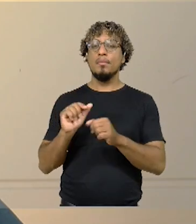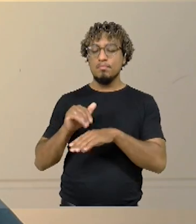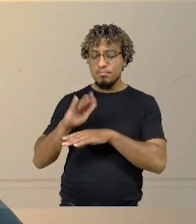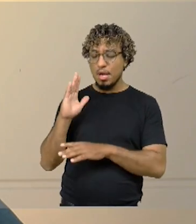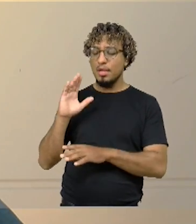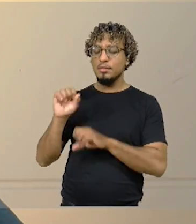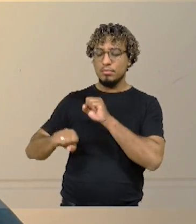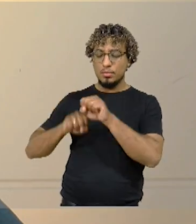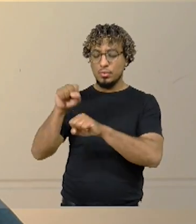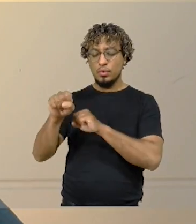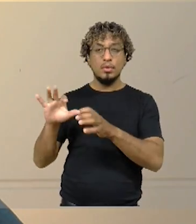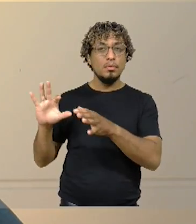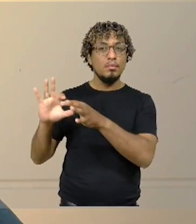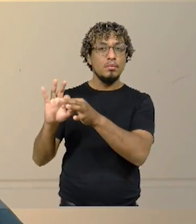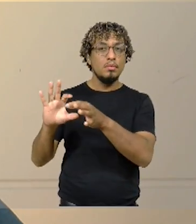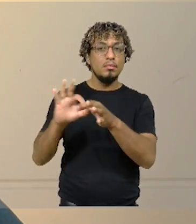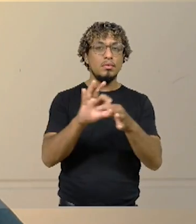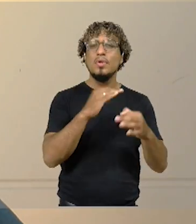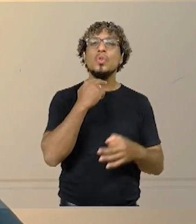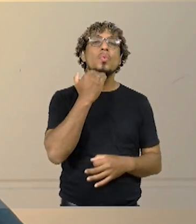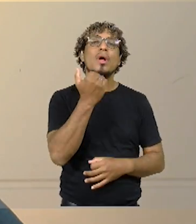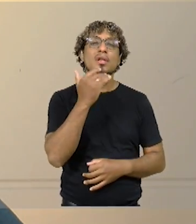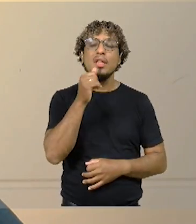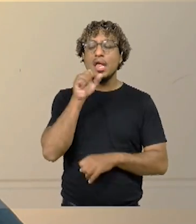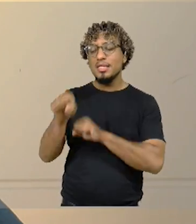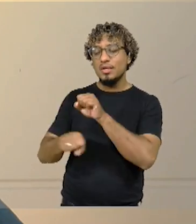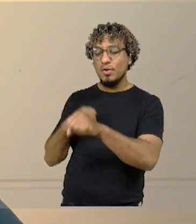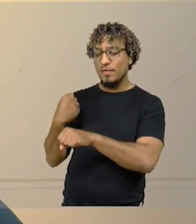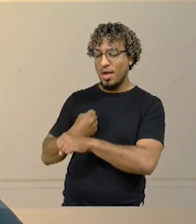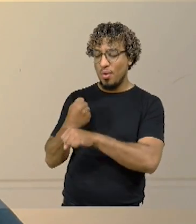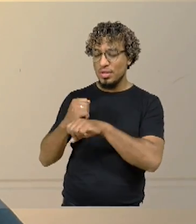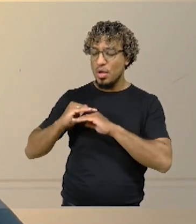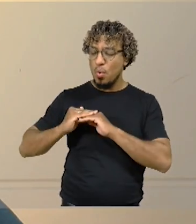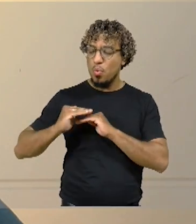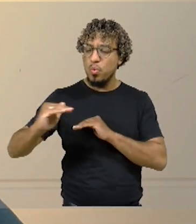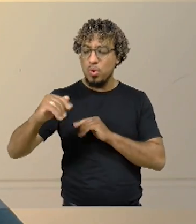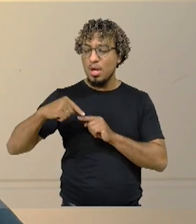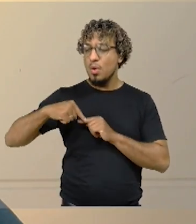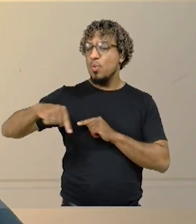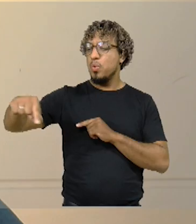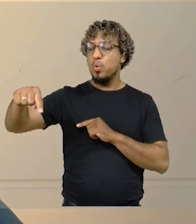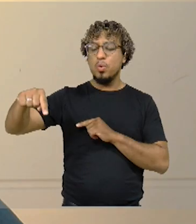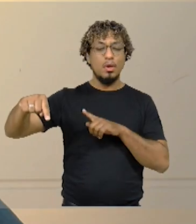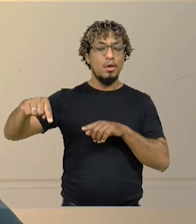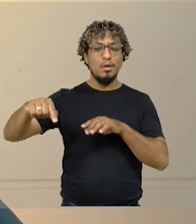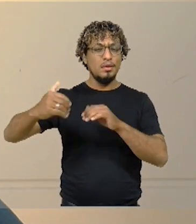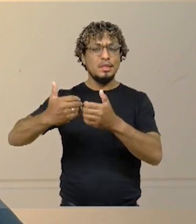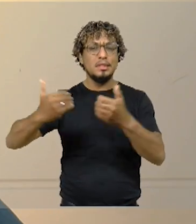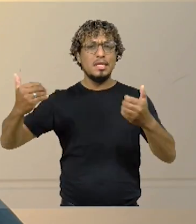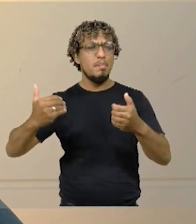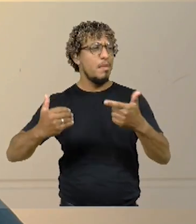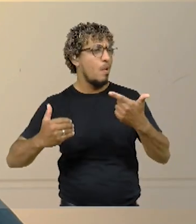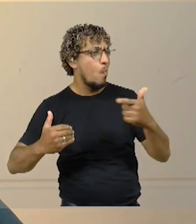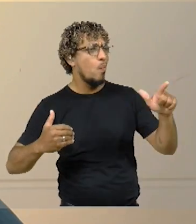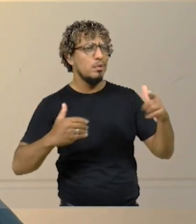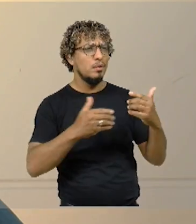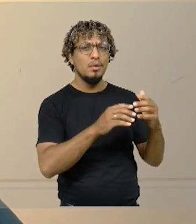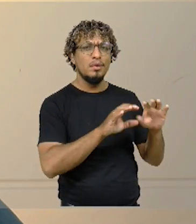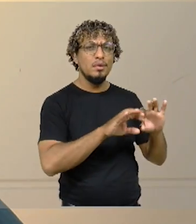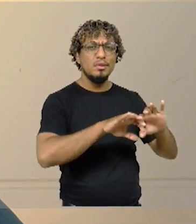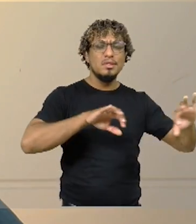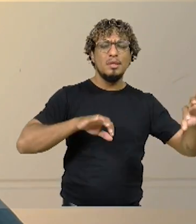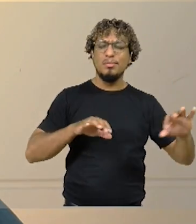cultura importante da terra, o nosso patrimônio histórico, que é fundamental, né? Inclusive muito relacionado com o tema que a gente tratou anteriormente, que é o